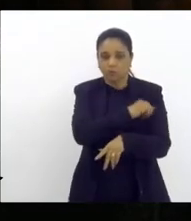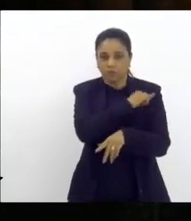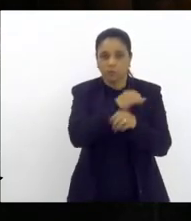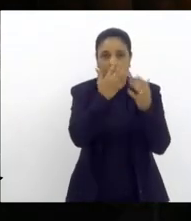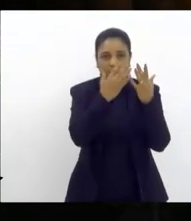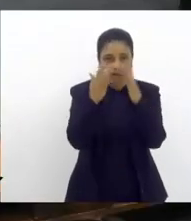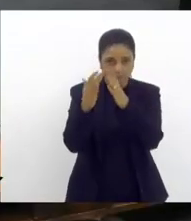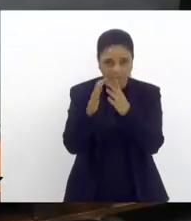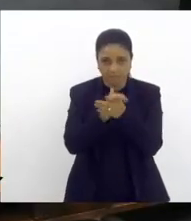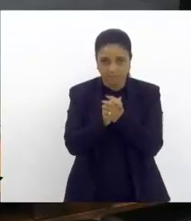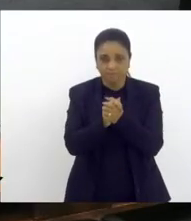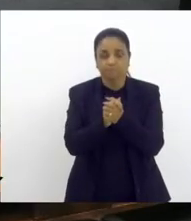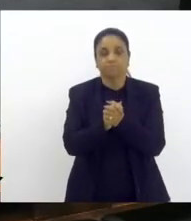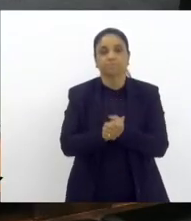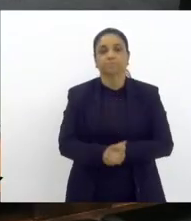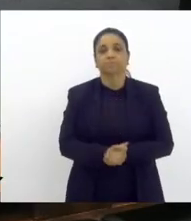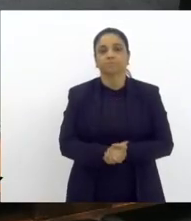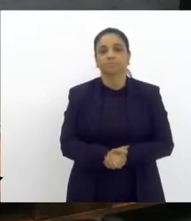atentos